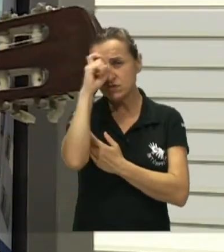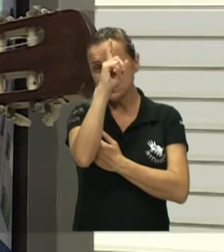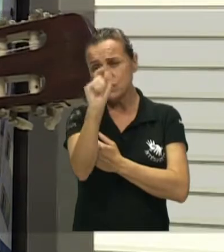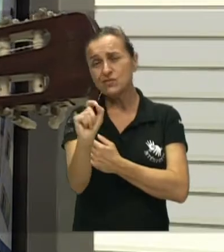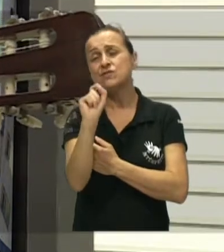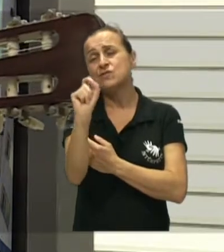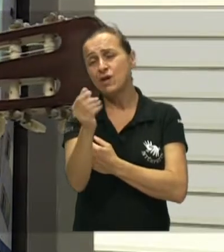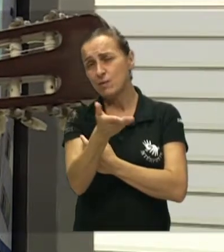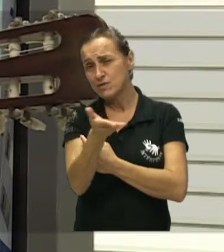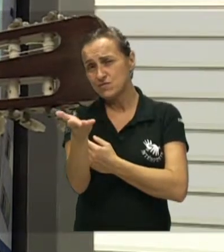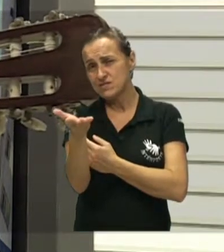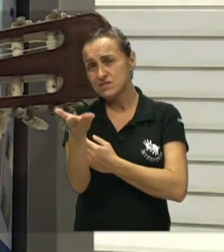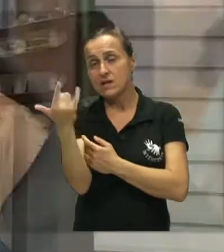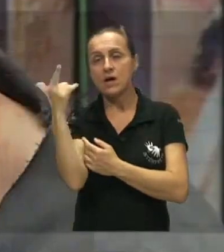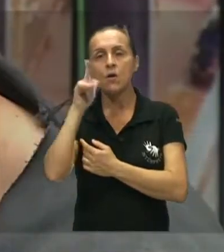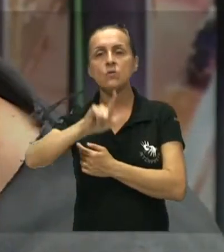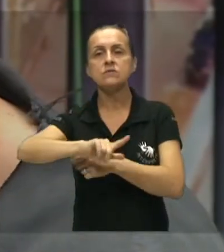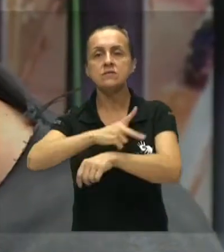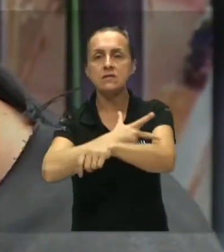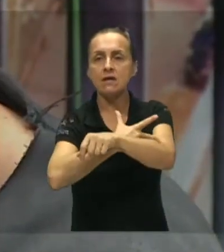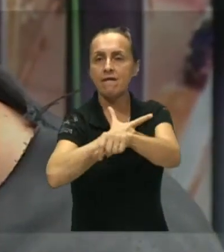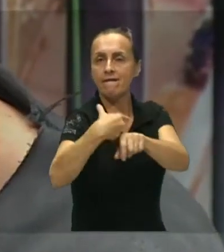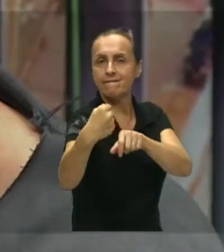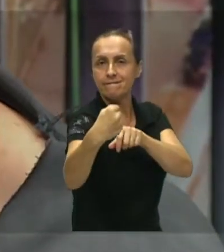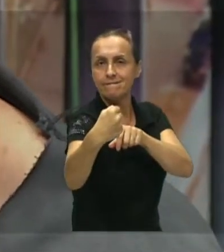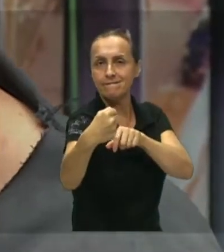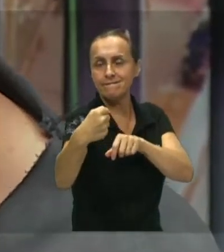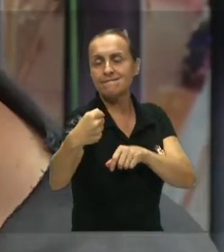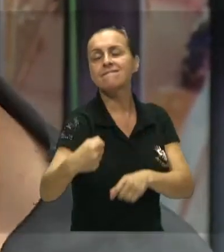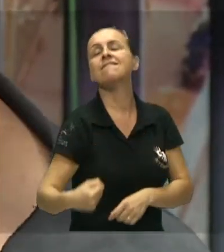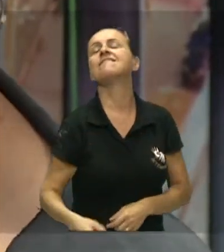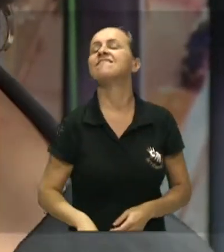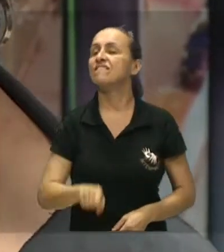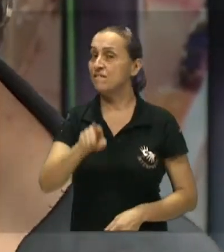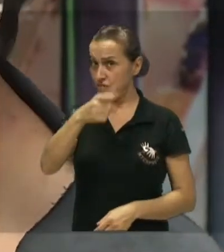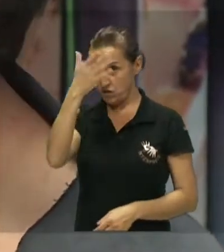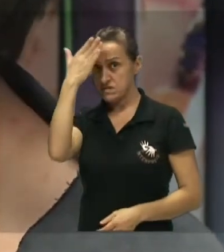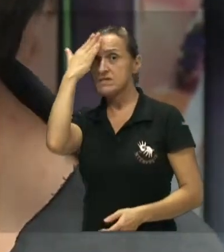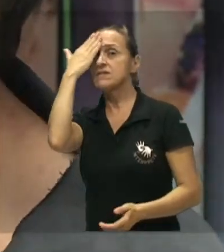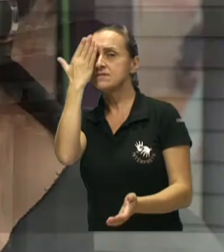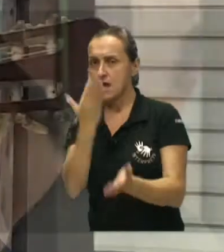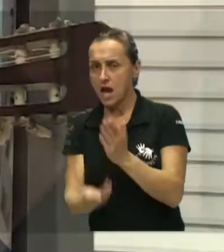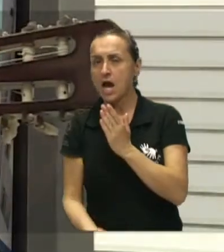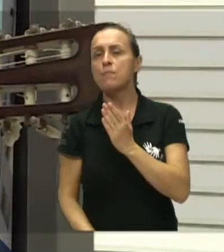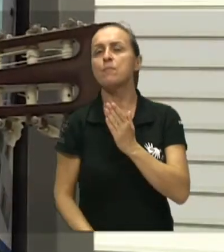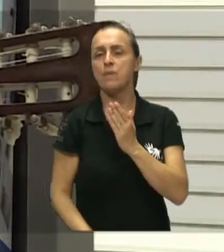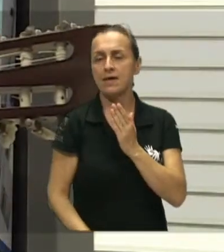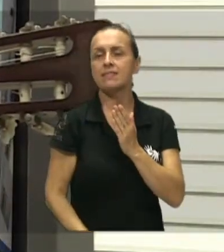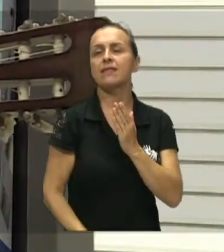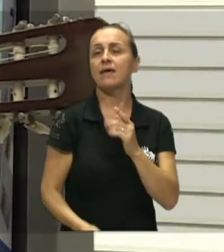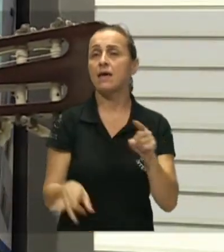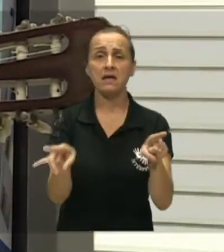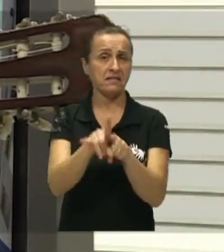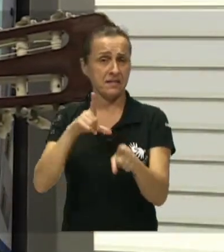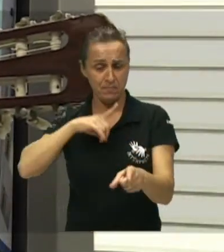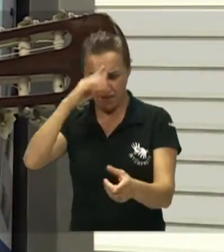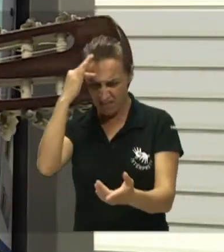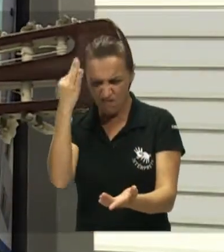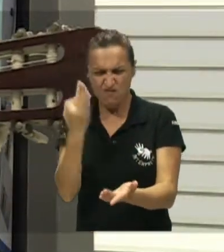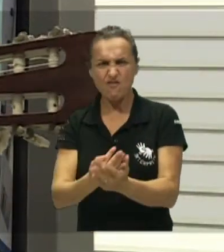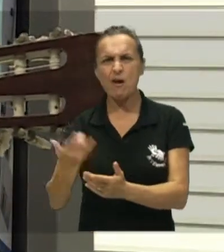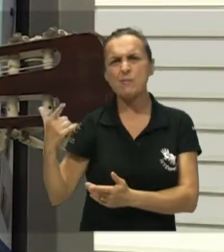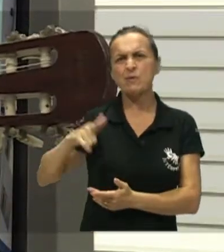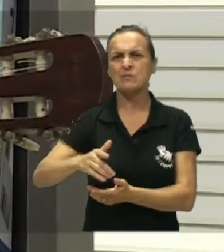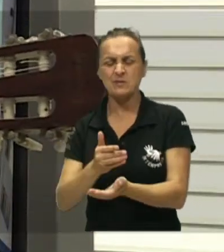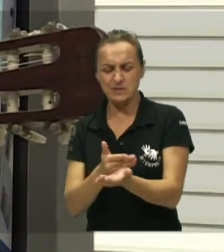saber ganhar. Você sabe perder, tem fé pra recomeçar. O difícil pra você